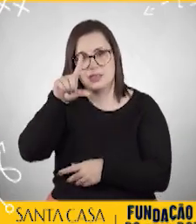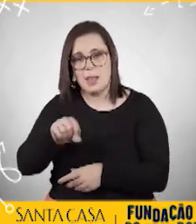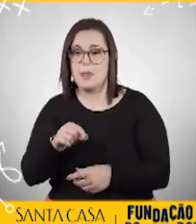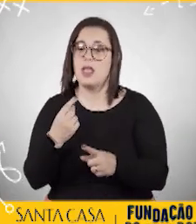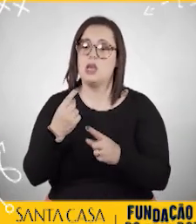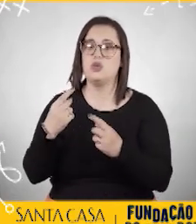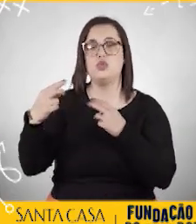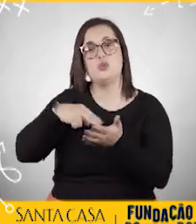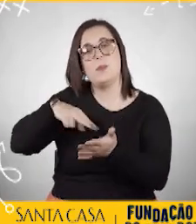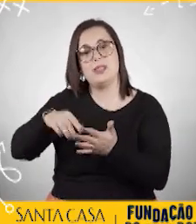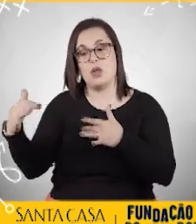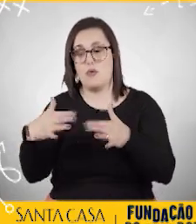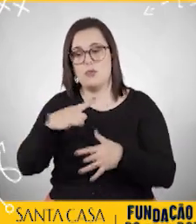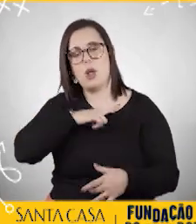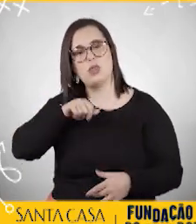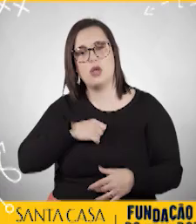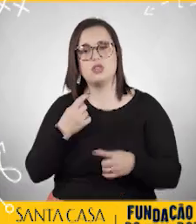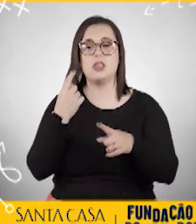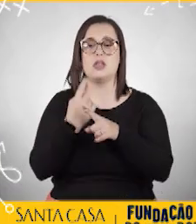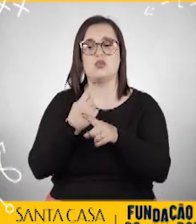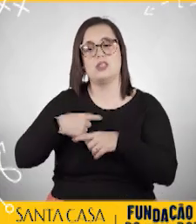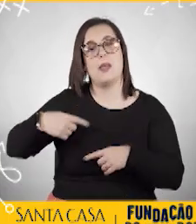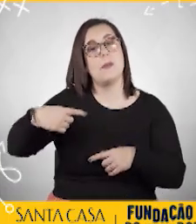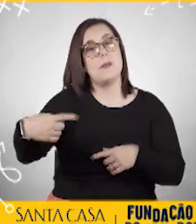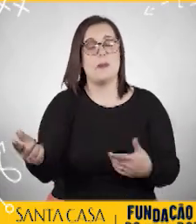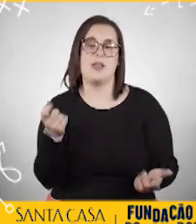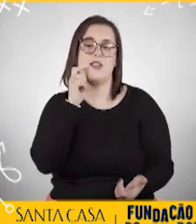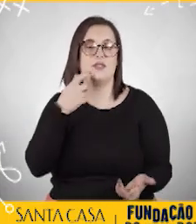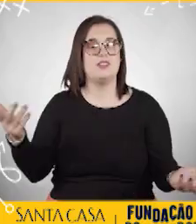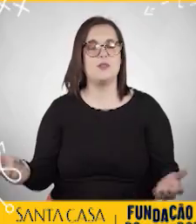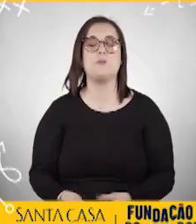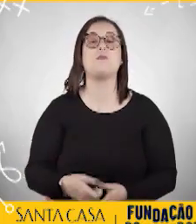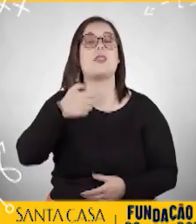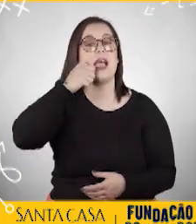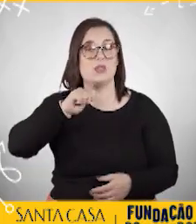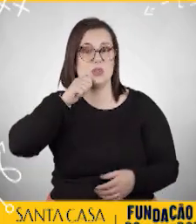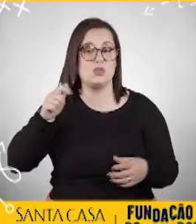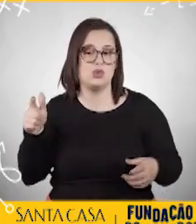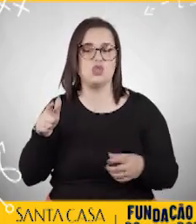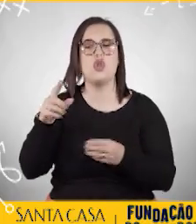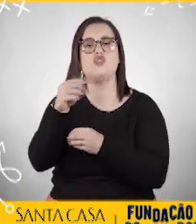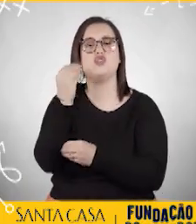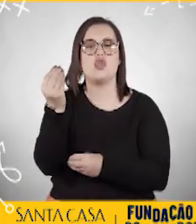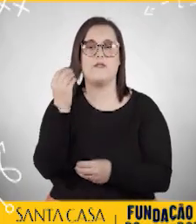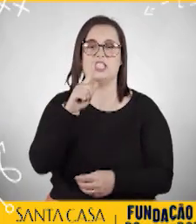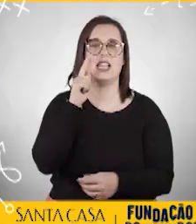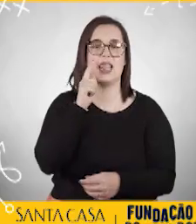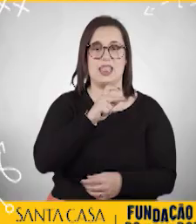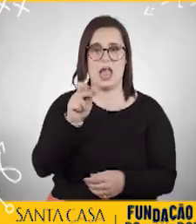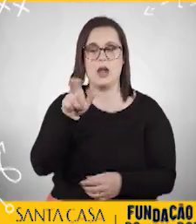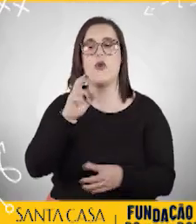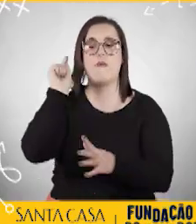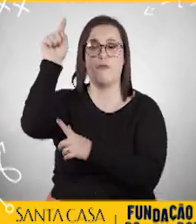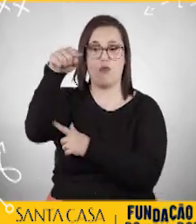incluí-las também naquilo que é o nosso espetáculo de futebol e naquilo que é o dia-a-dia do Académico. Já nos Açores foram os jovens do lar Mãe de Deus